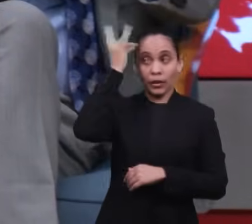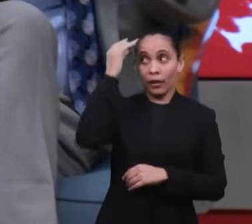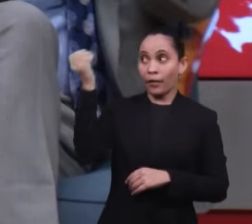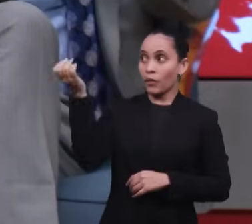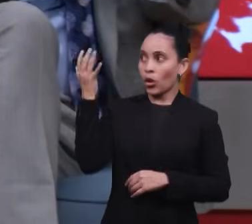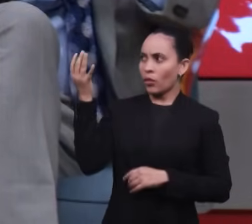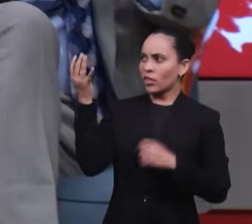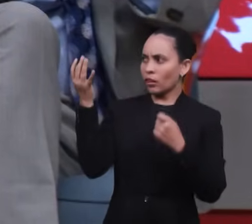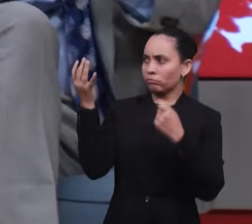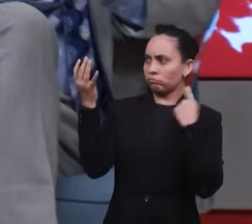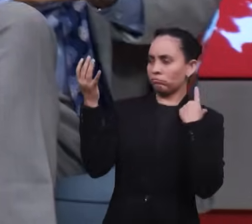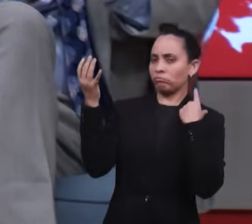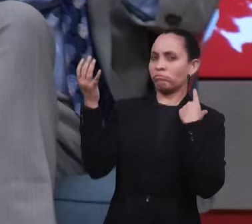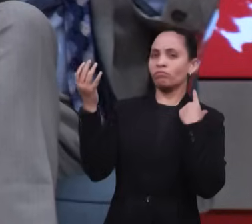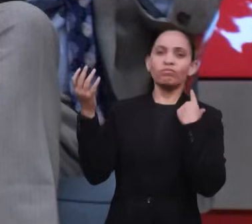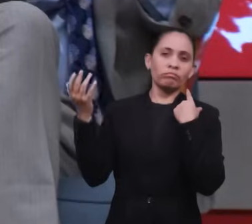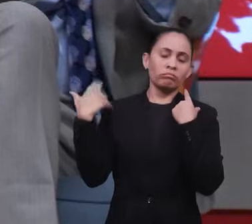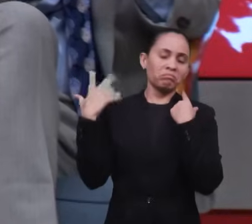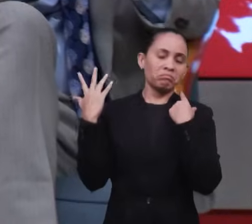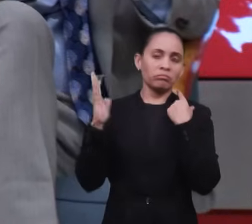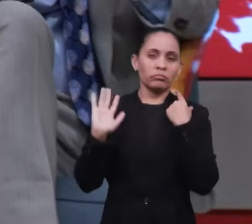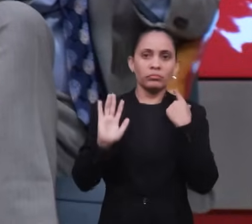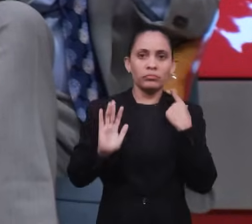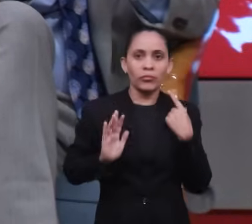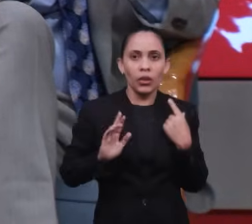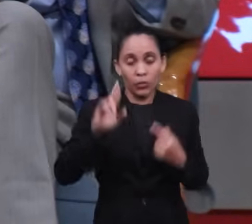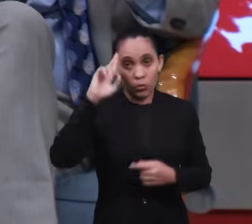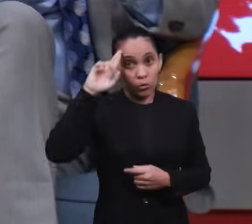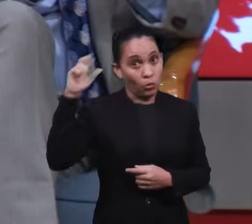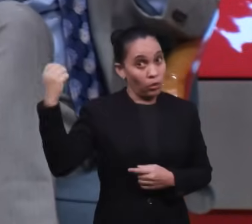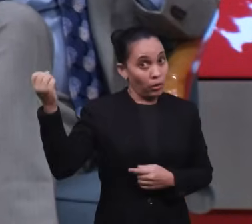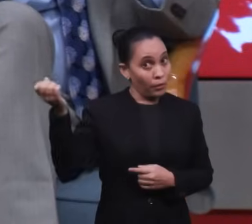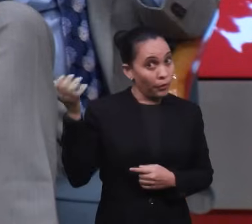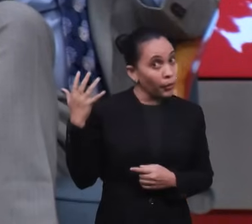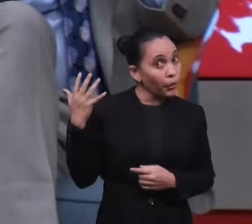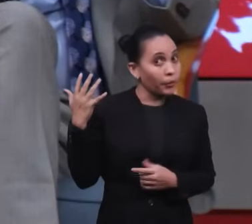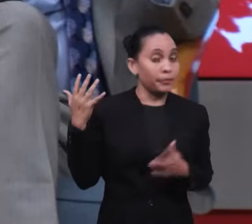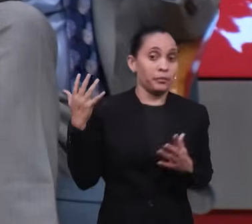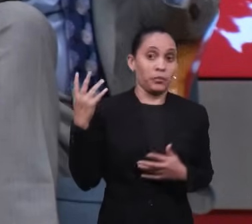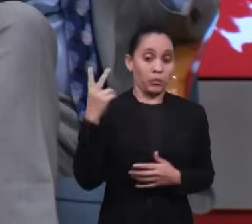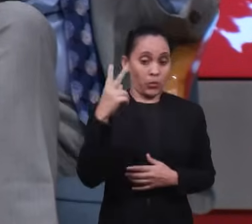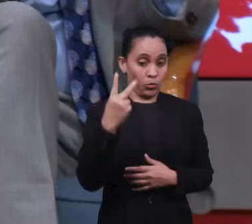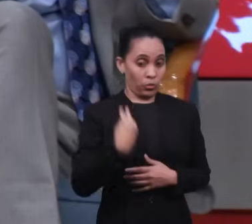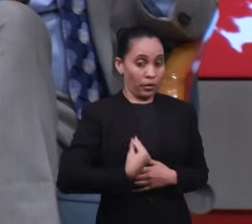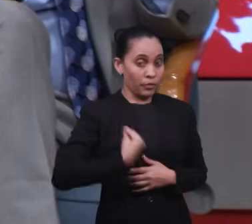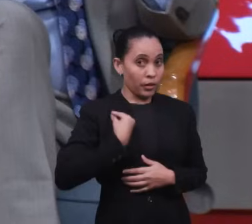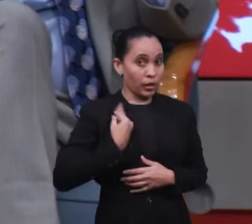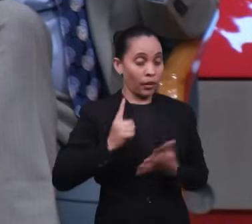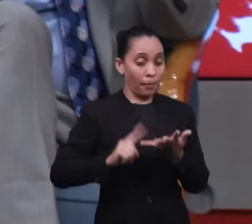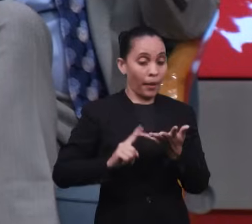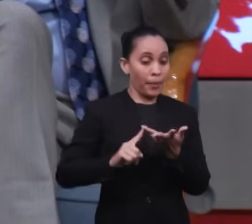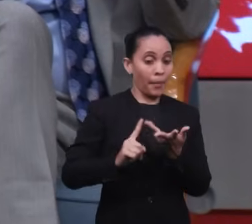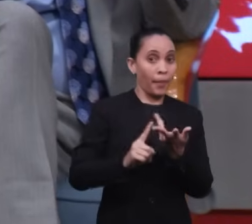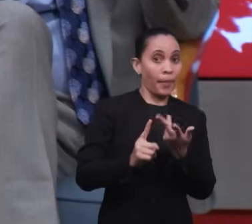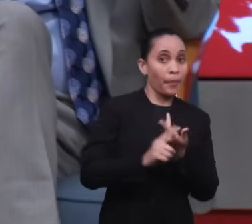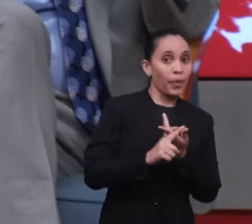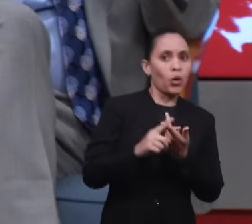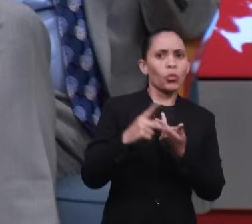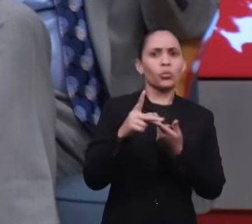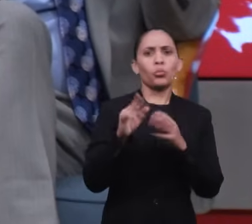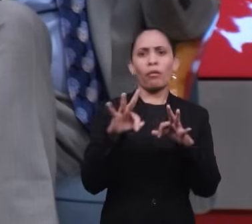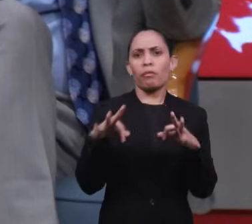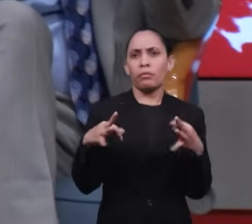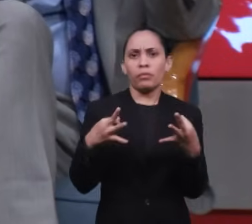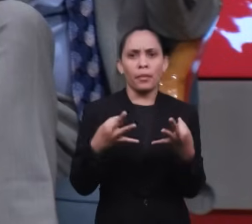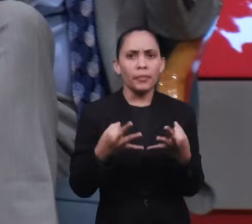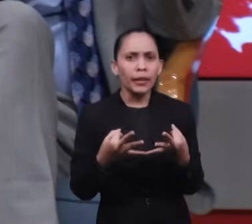Espírito Santo deu uma revelação a seu respeito. Você não valorizou essa revelação. O Senhor mostrou alguma coisa a seu respeito, ou